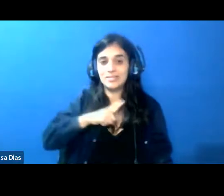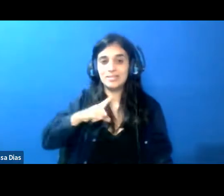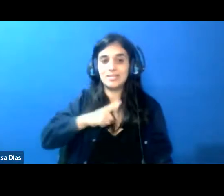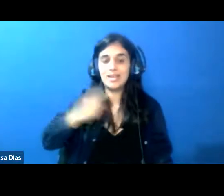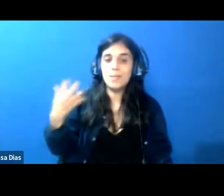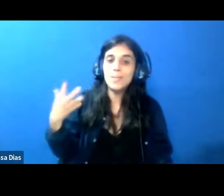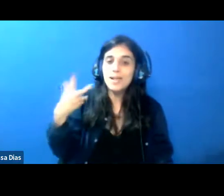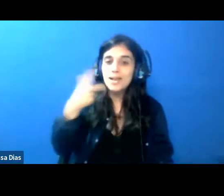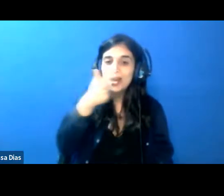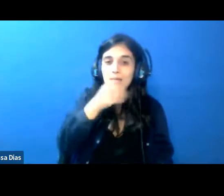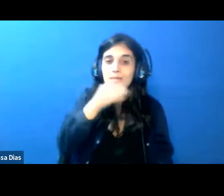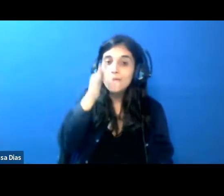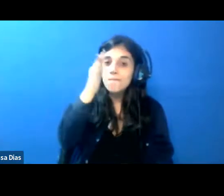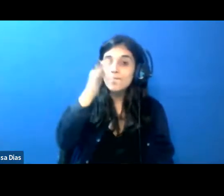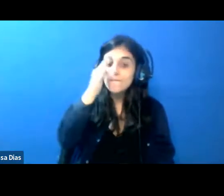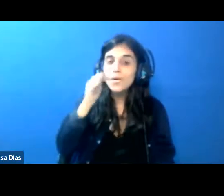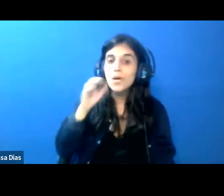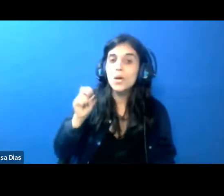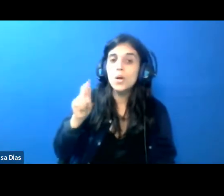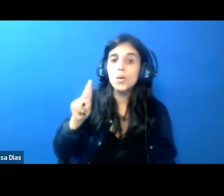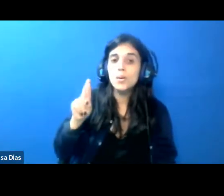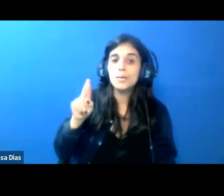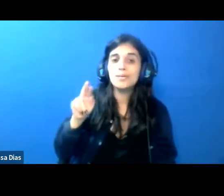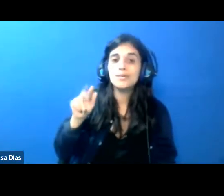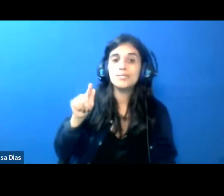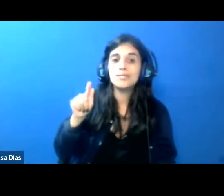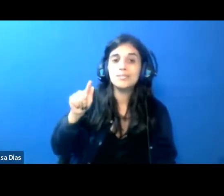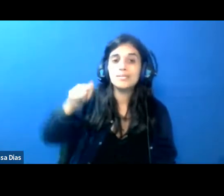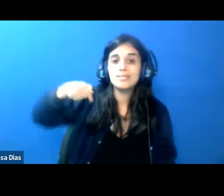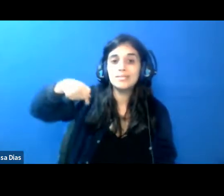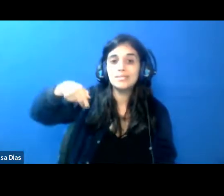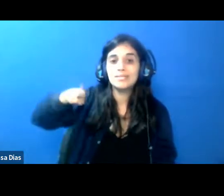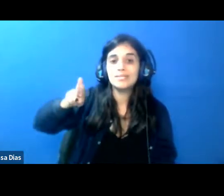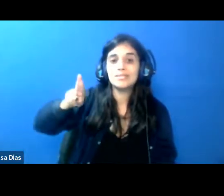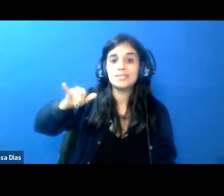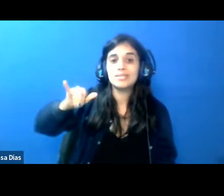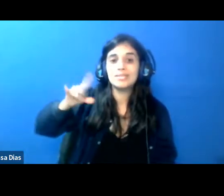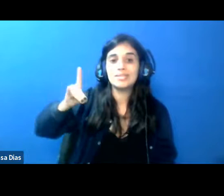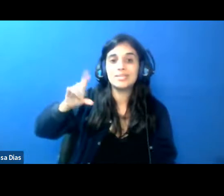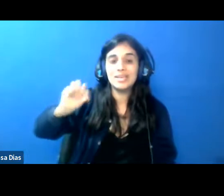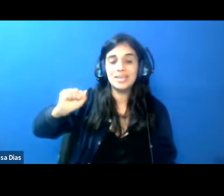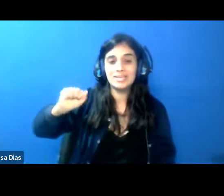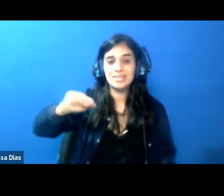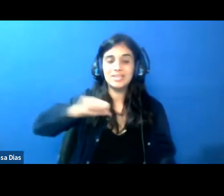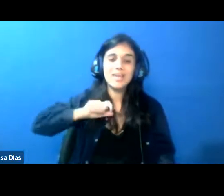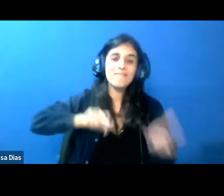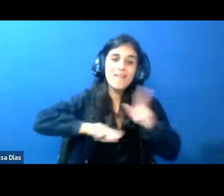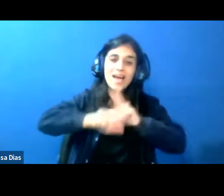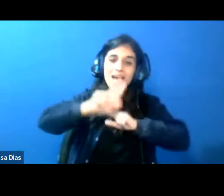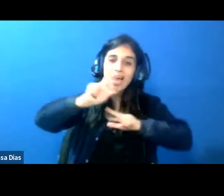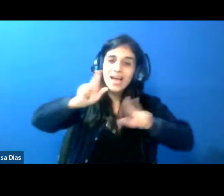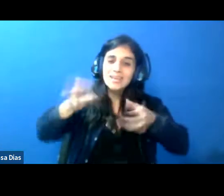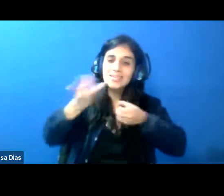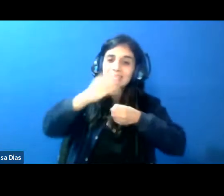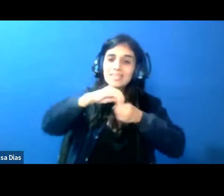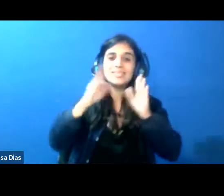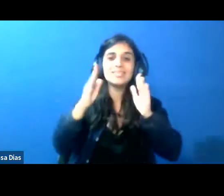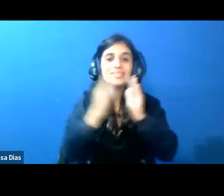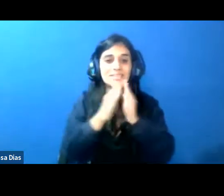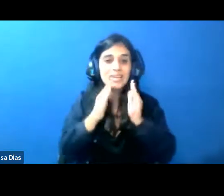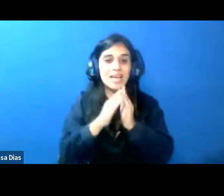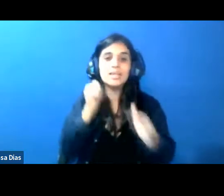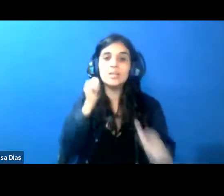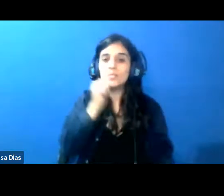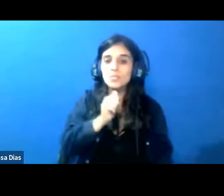orquídea que embeleza as casas de tantas e tantas mulheres camponesas